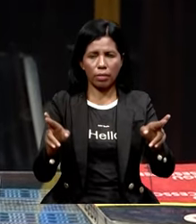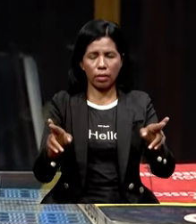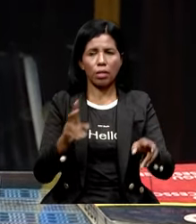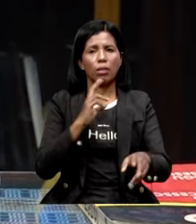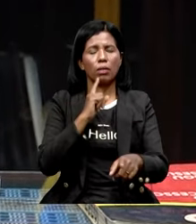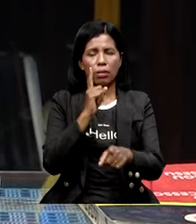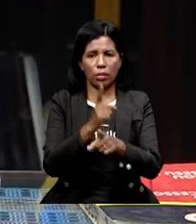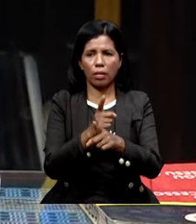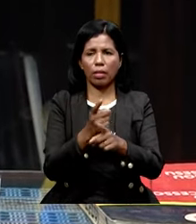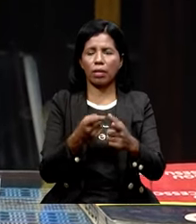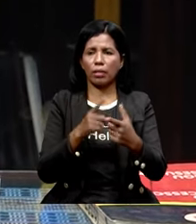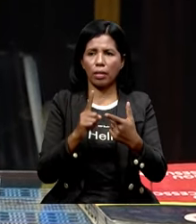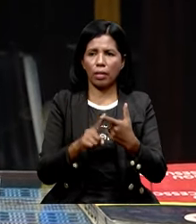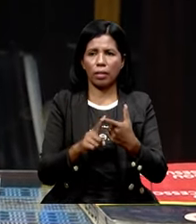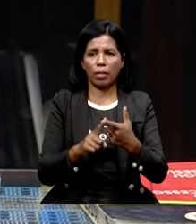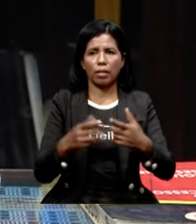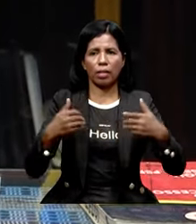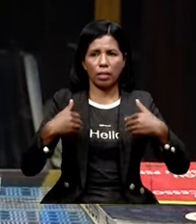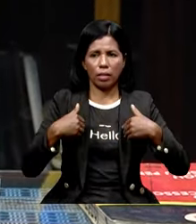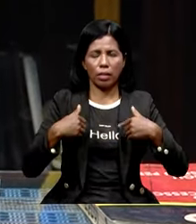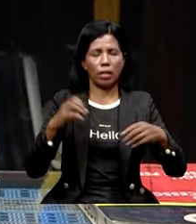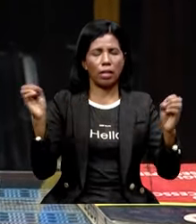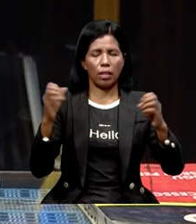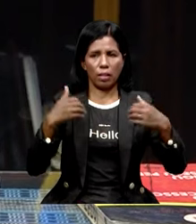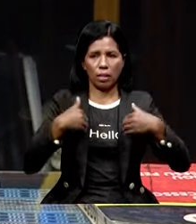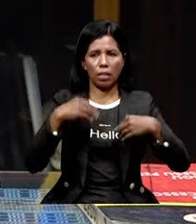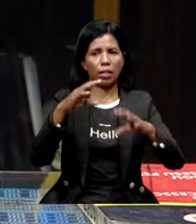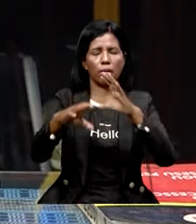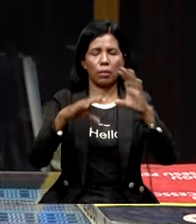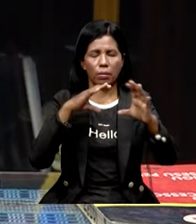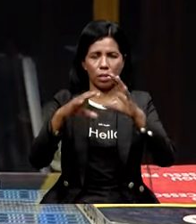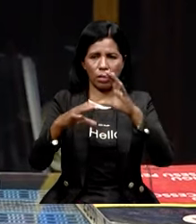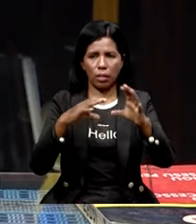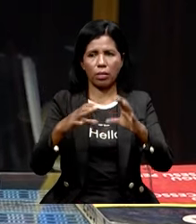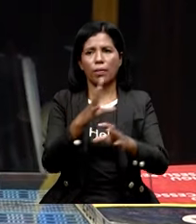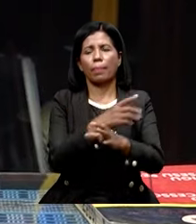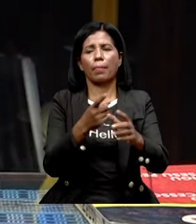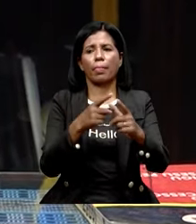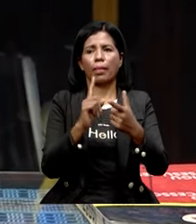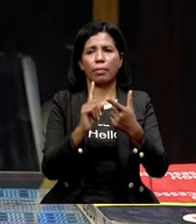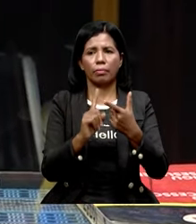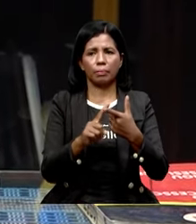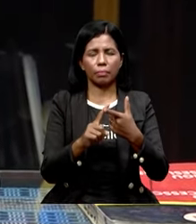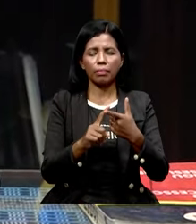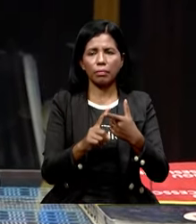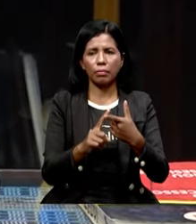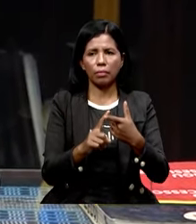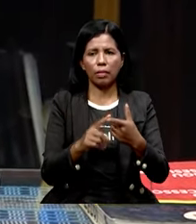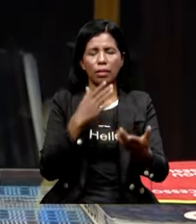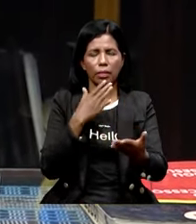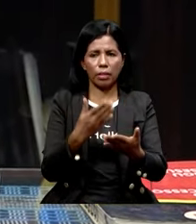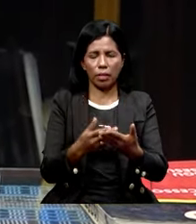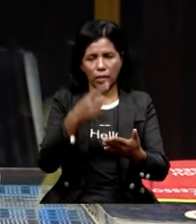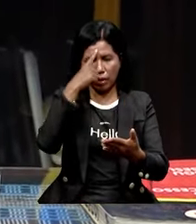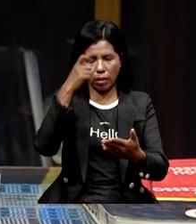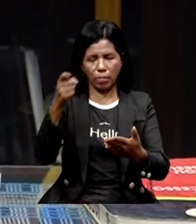Loasona, falta de miscomunicação, falta de comunicação ne ba maka. Dia com malu, também